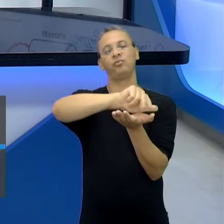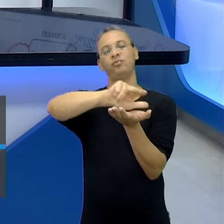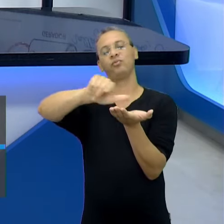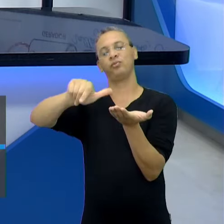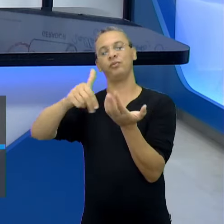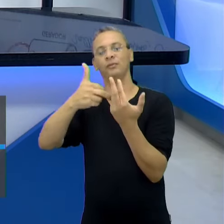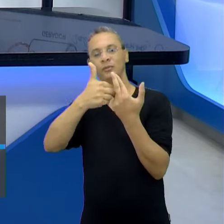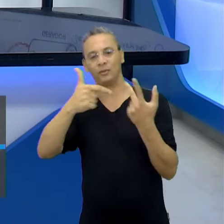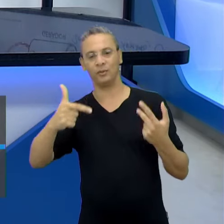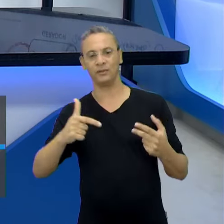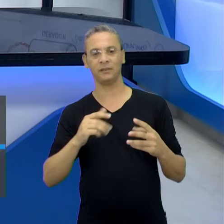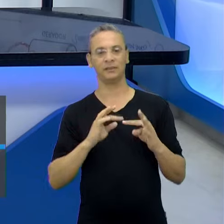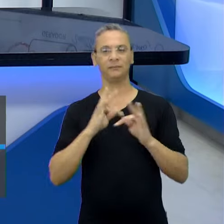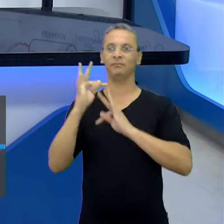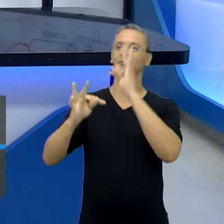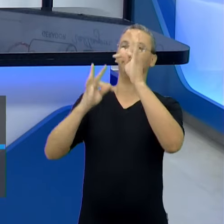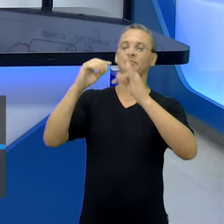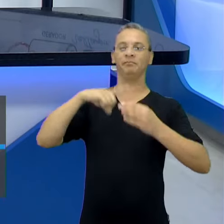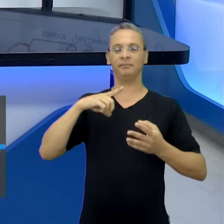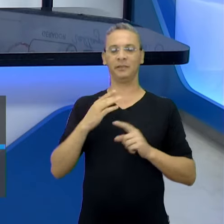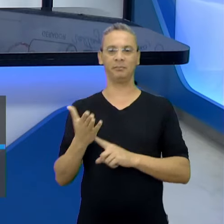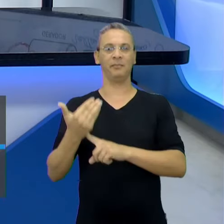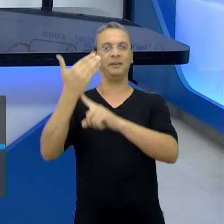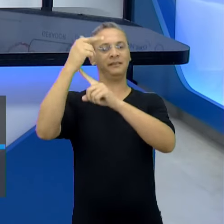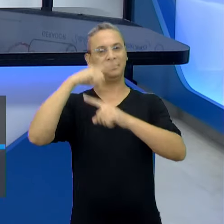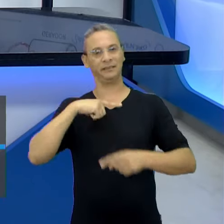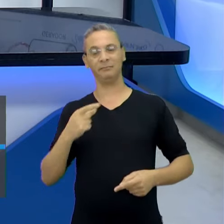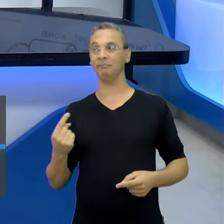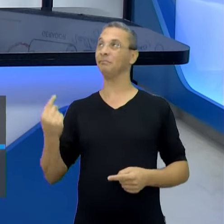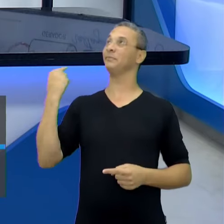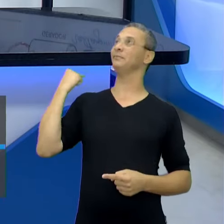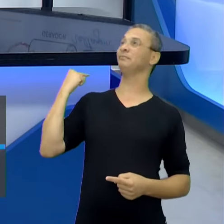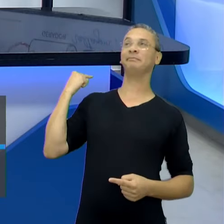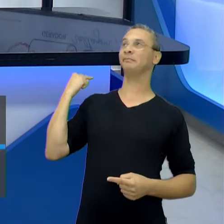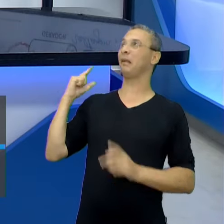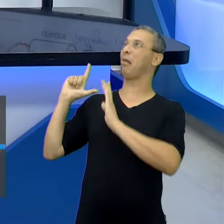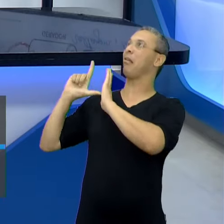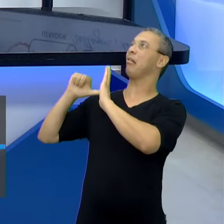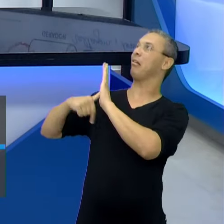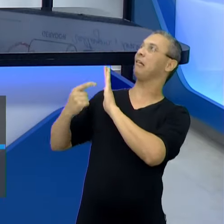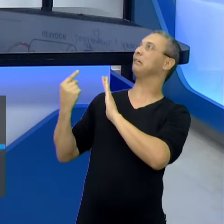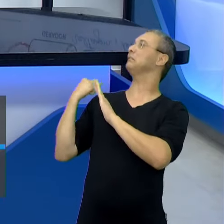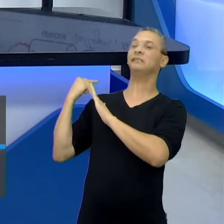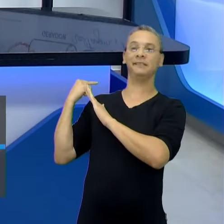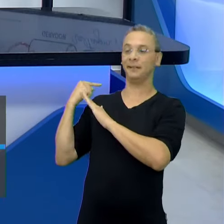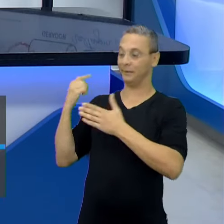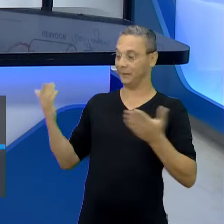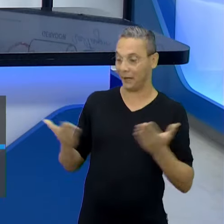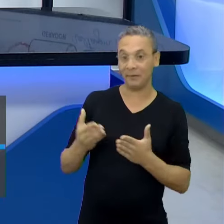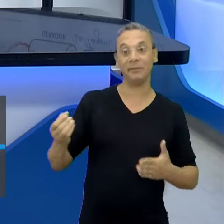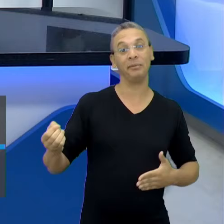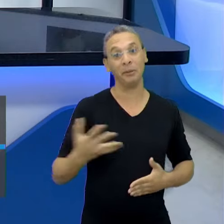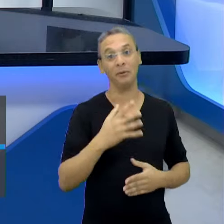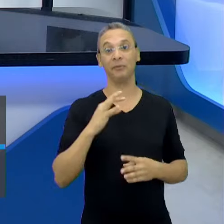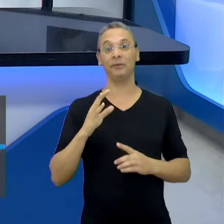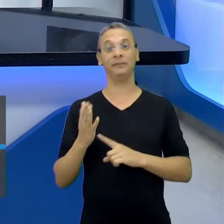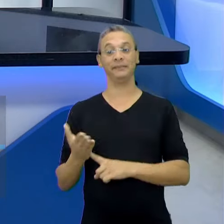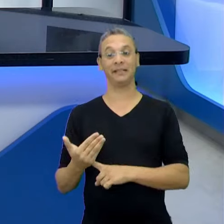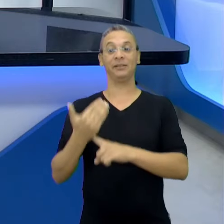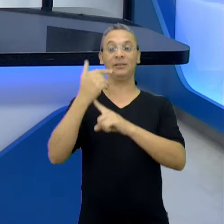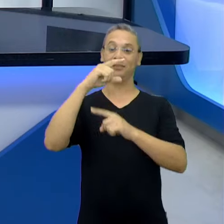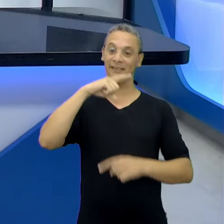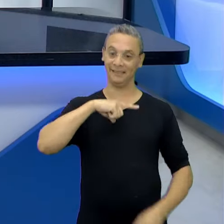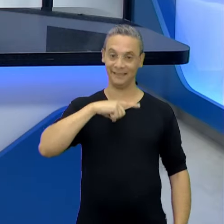que a tecnologia nos trouxe e que não dá para a gente voltar atrás, né? É a energia elétrica transformada